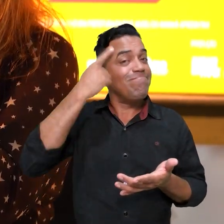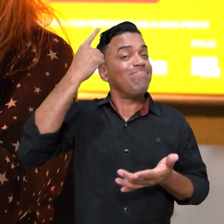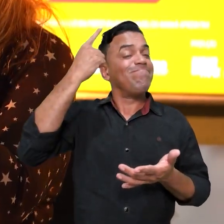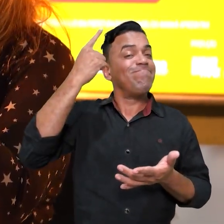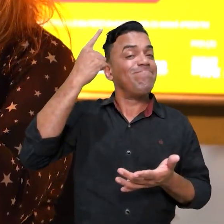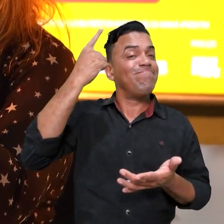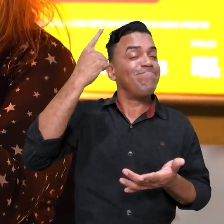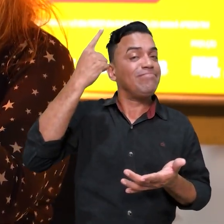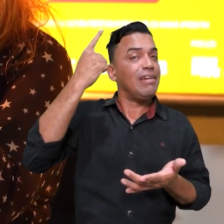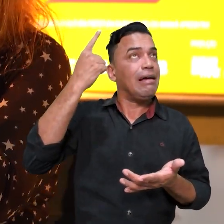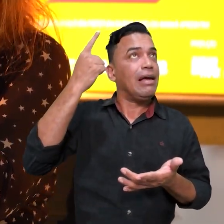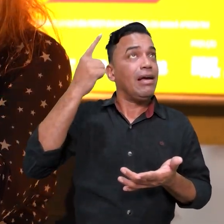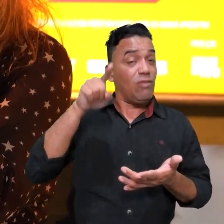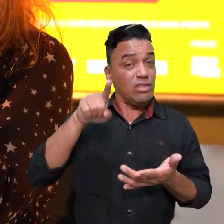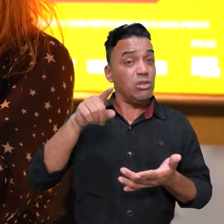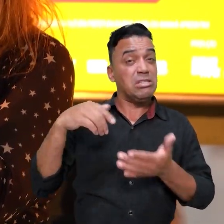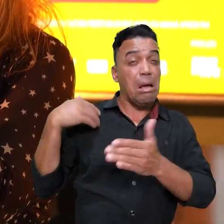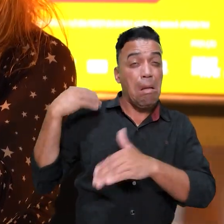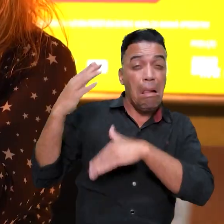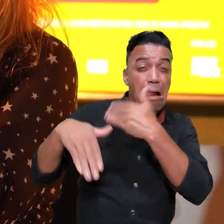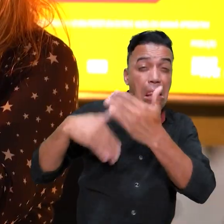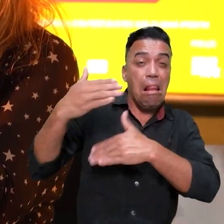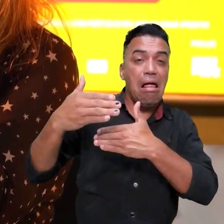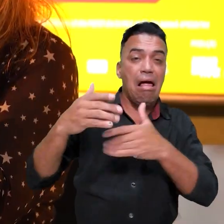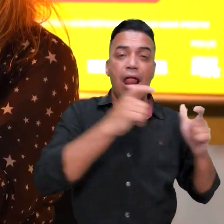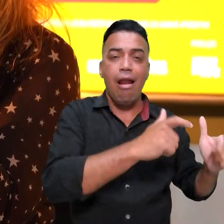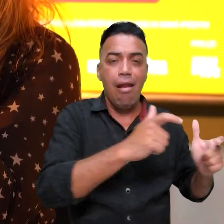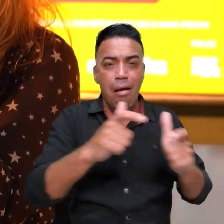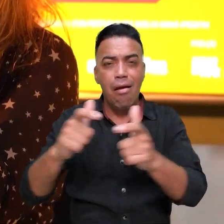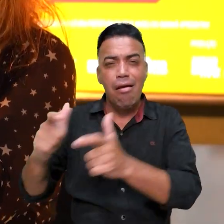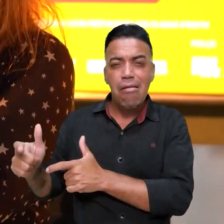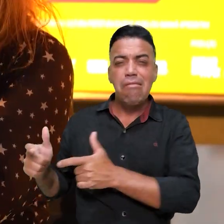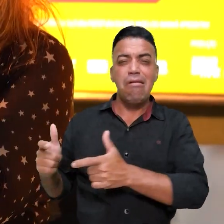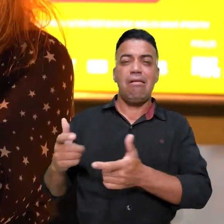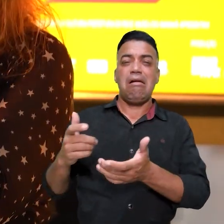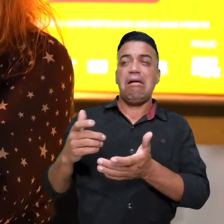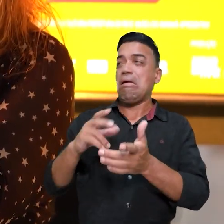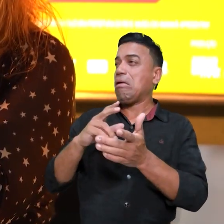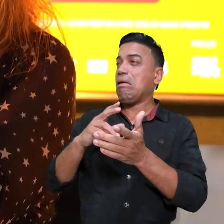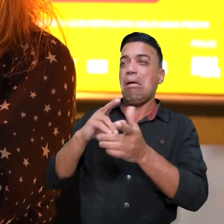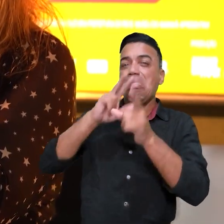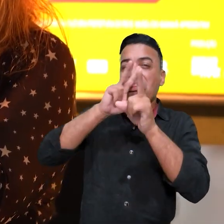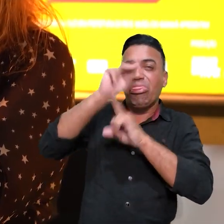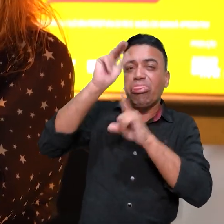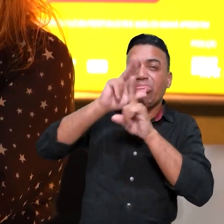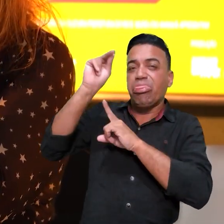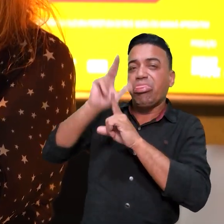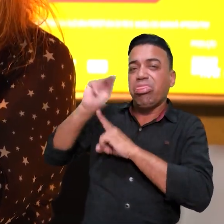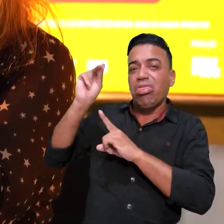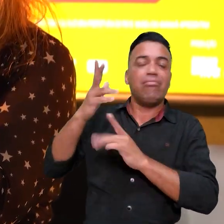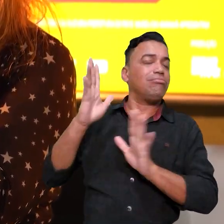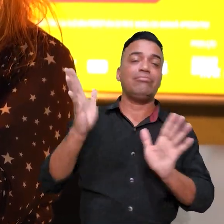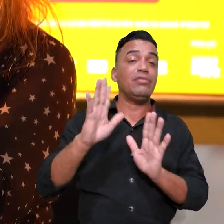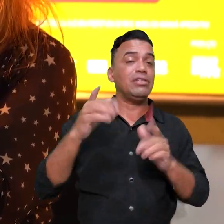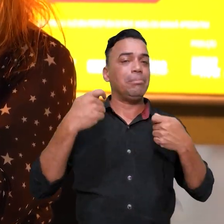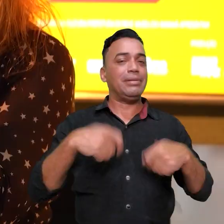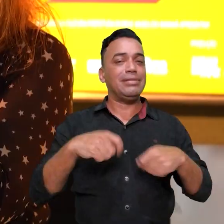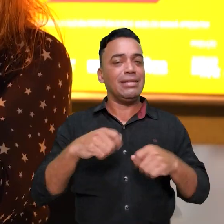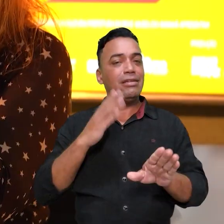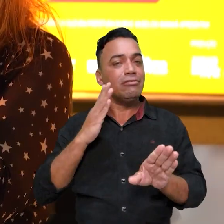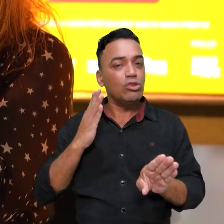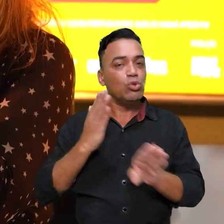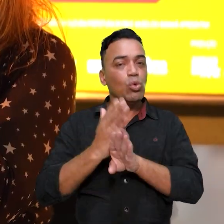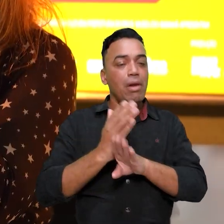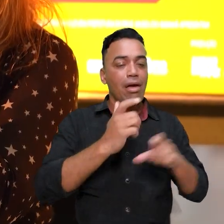ideia de você não precisa avançar territórios, você não precisa ganhar espaços, você precisa descobrir